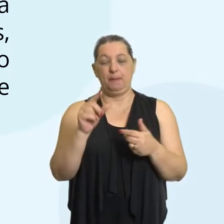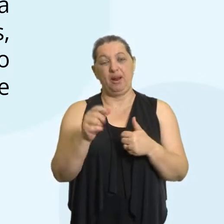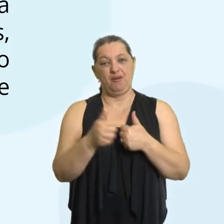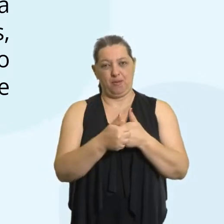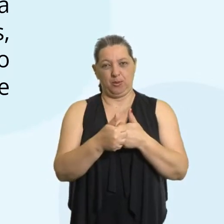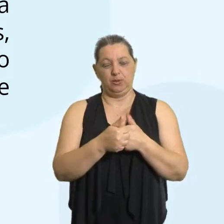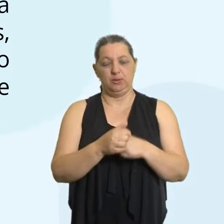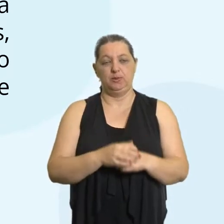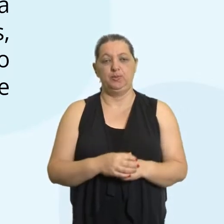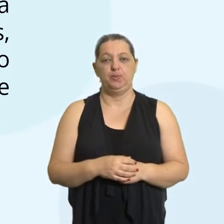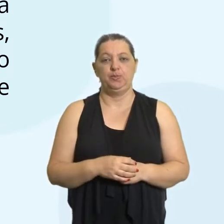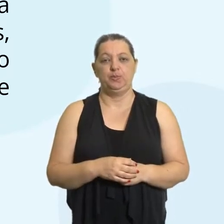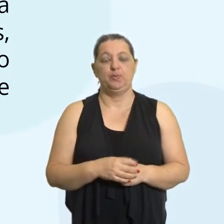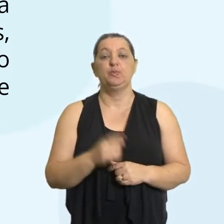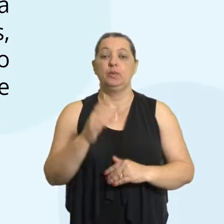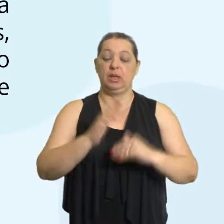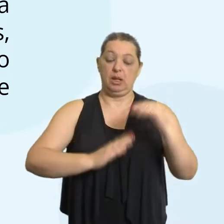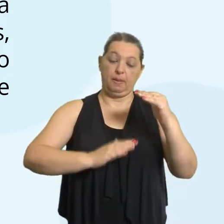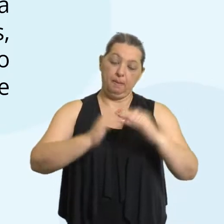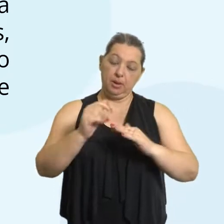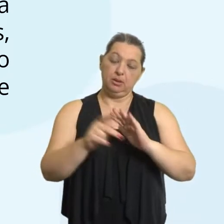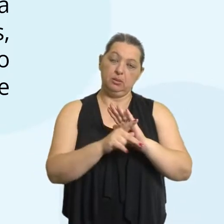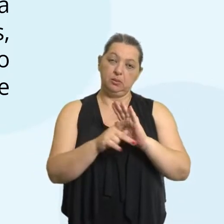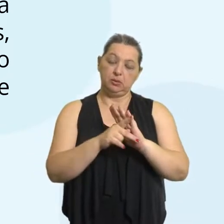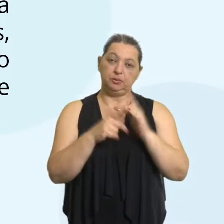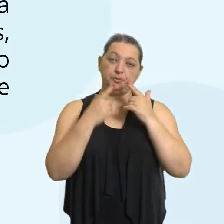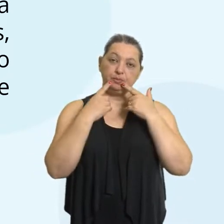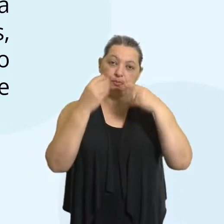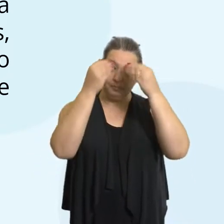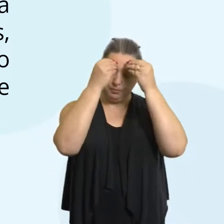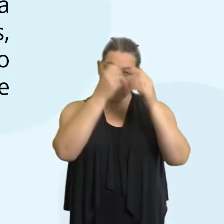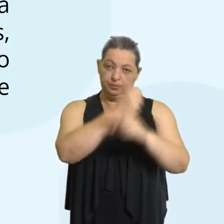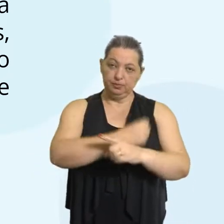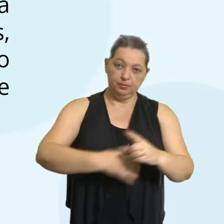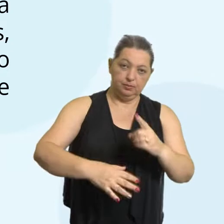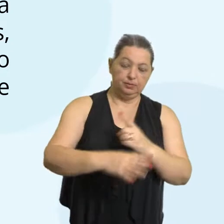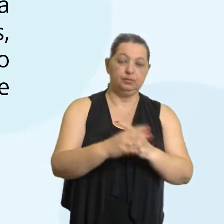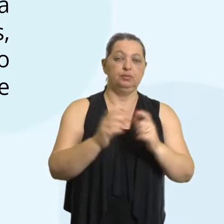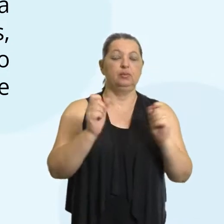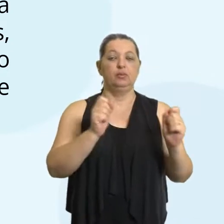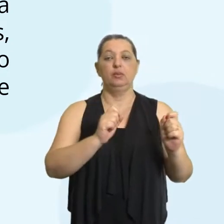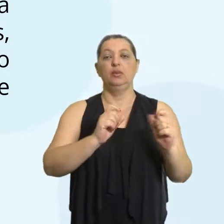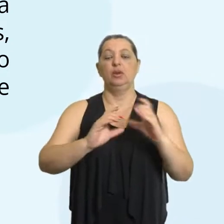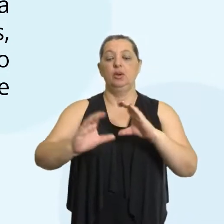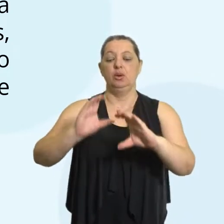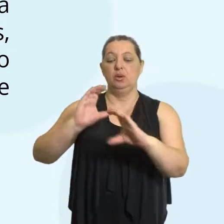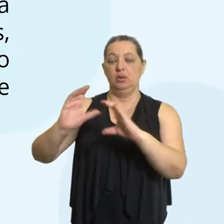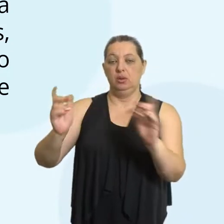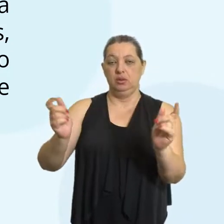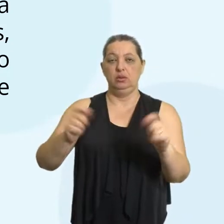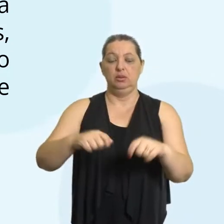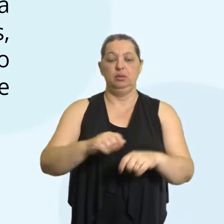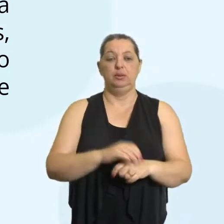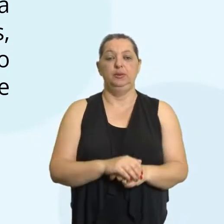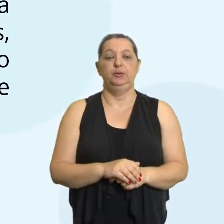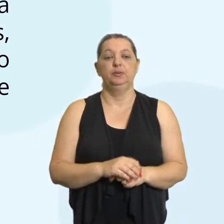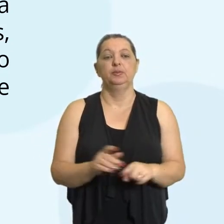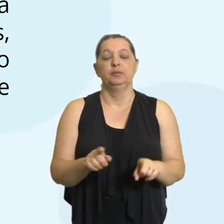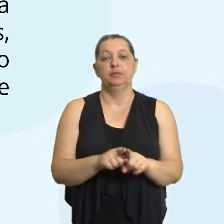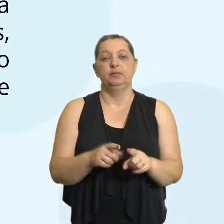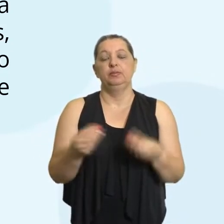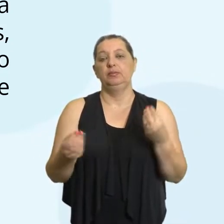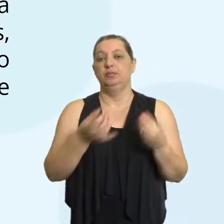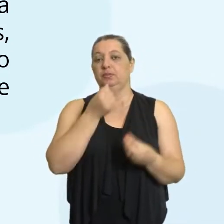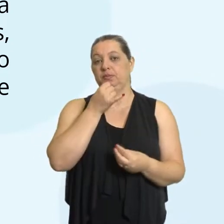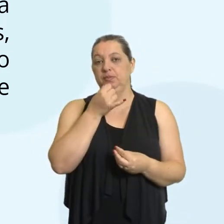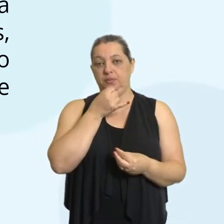é são formas de práticas sociais de linguagens de poder de comunicação e tudo mais até dá para puxar aí como exemplo